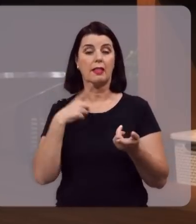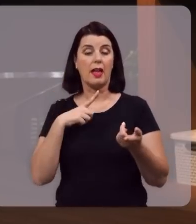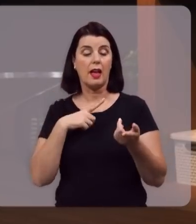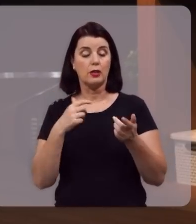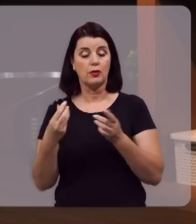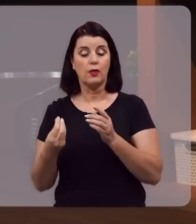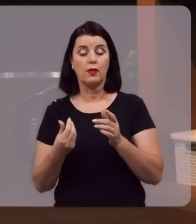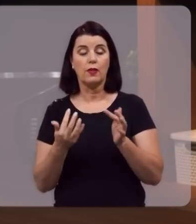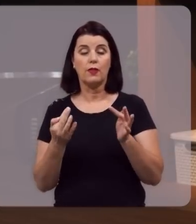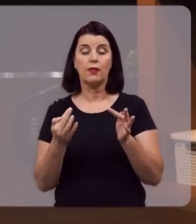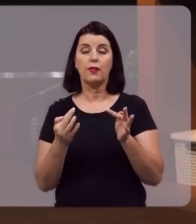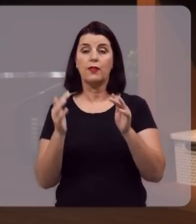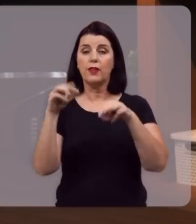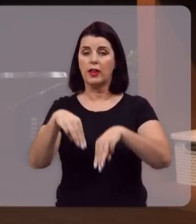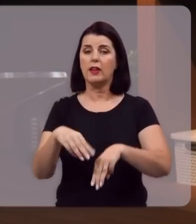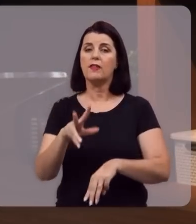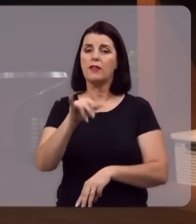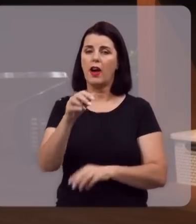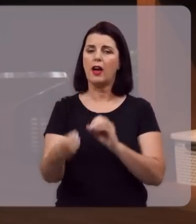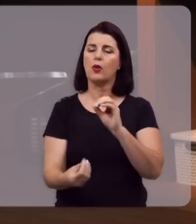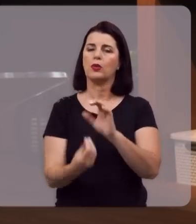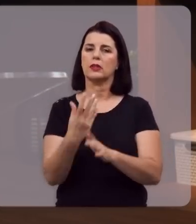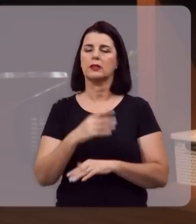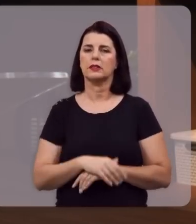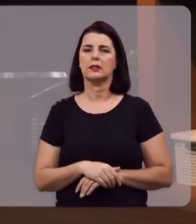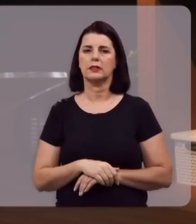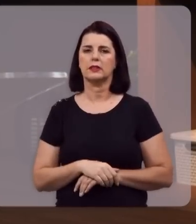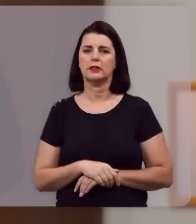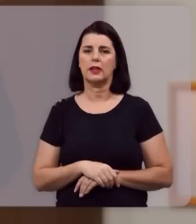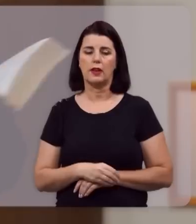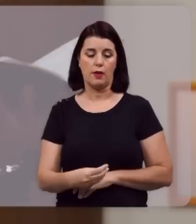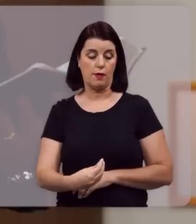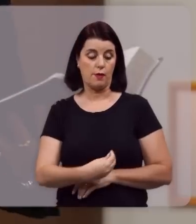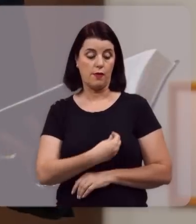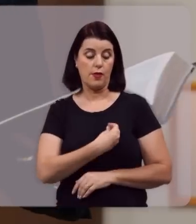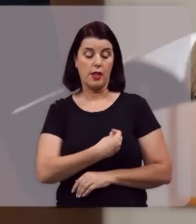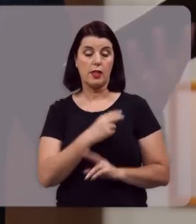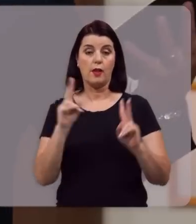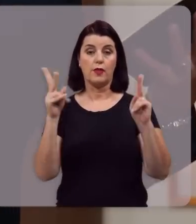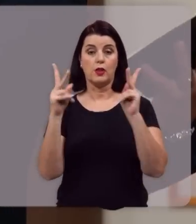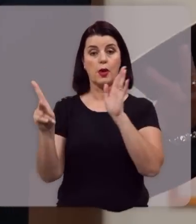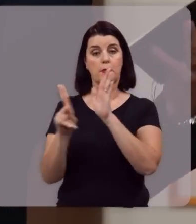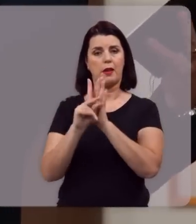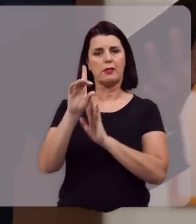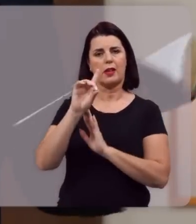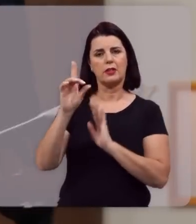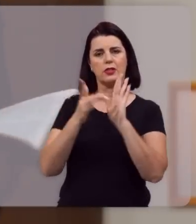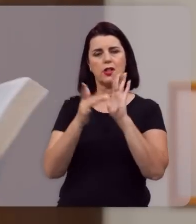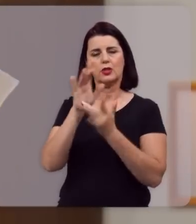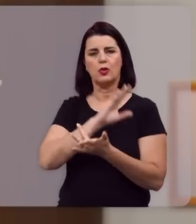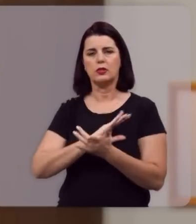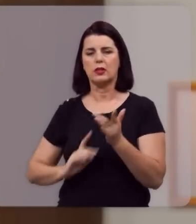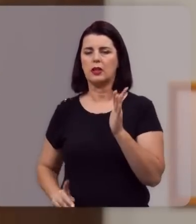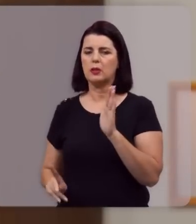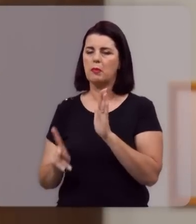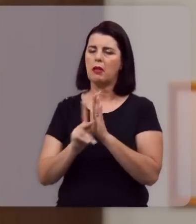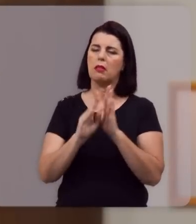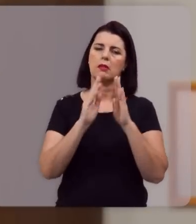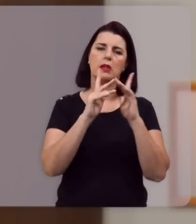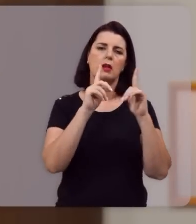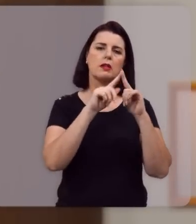teleológica, ela caminha para um telos, para um fim, para uma consumação. E a vitória é de Cristo e da sua